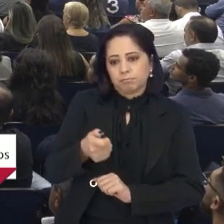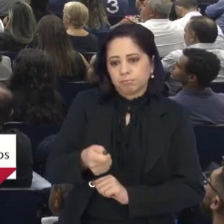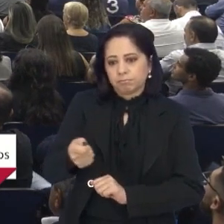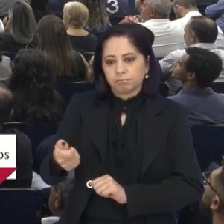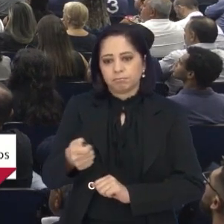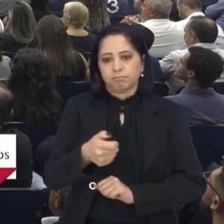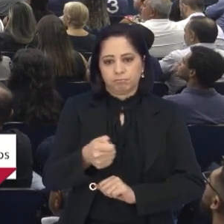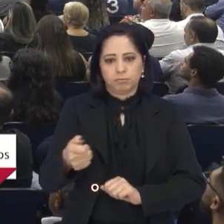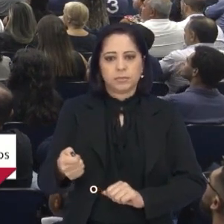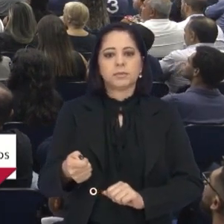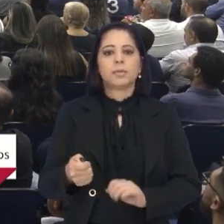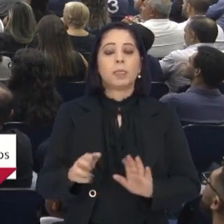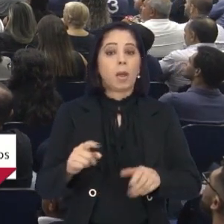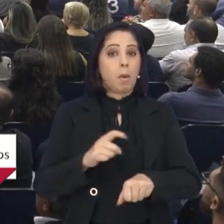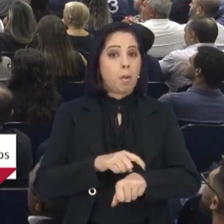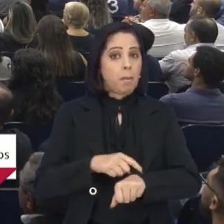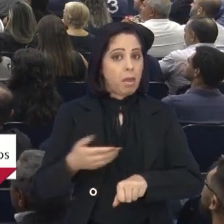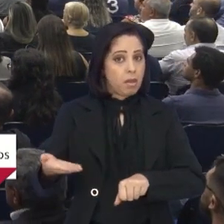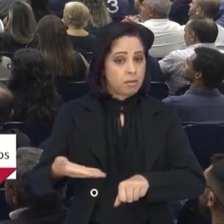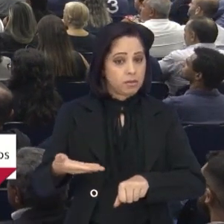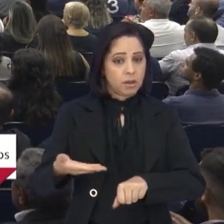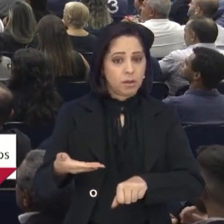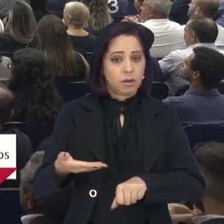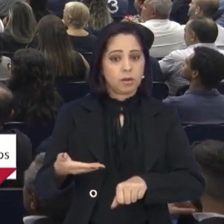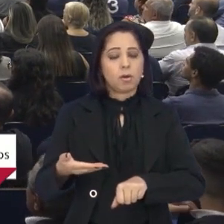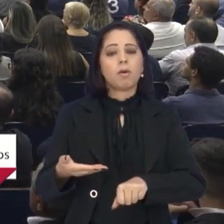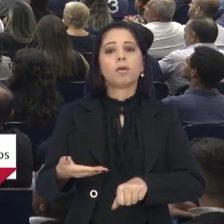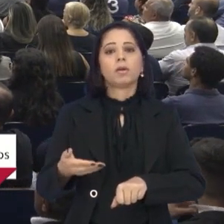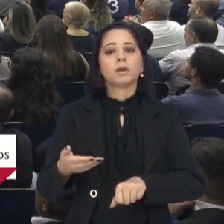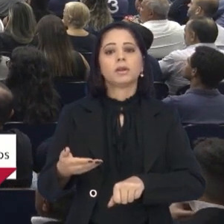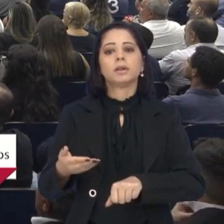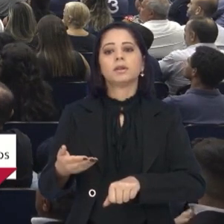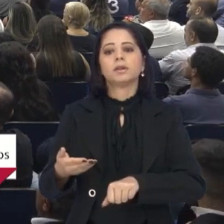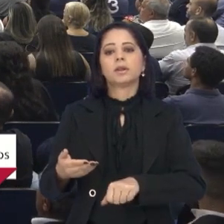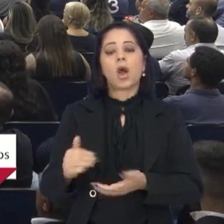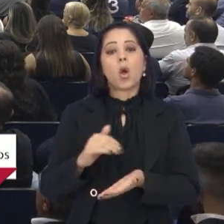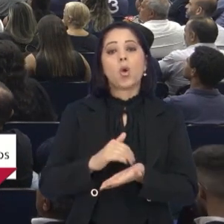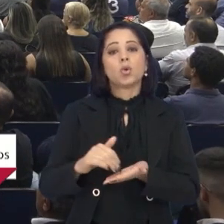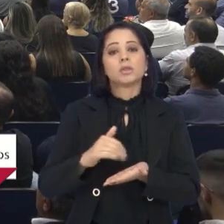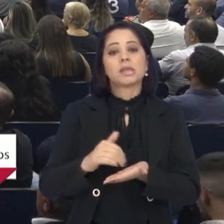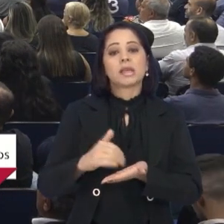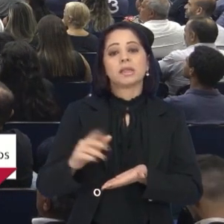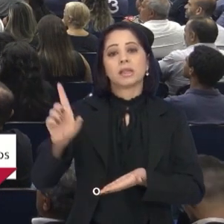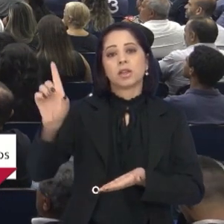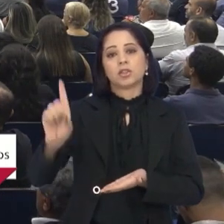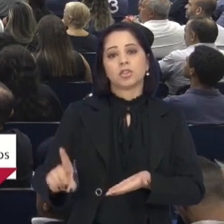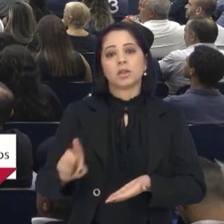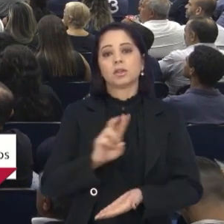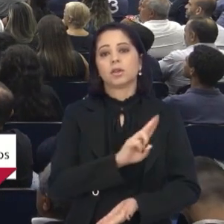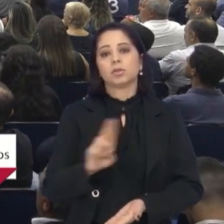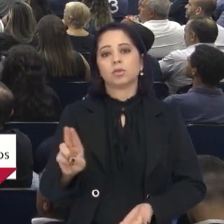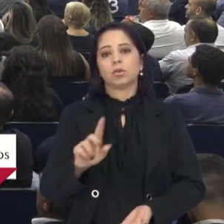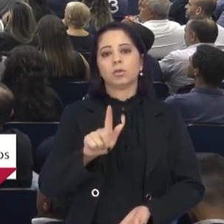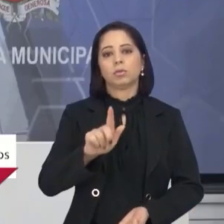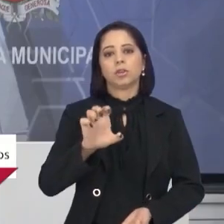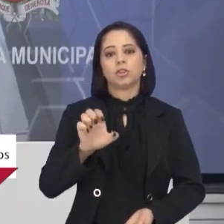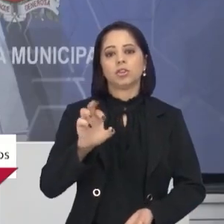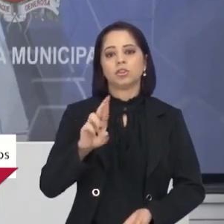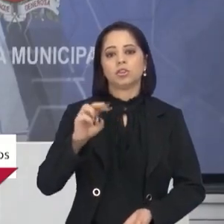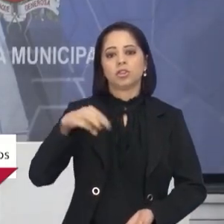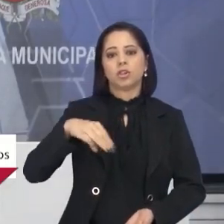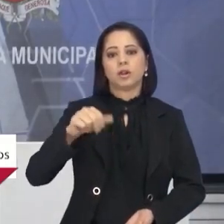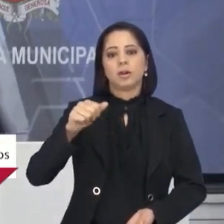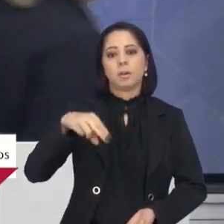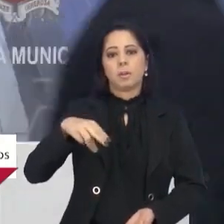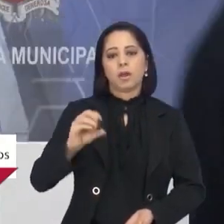acharem melhor e nesse momento eu passo a palavra ao nosso secretário diretor geral Germano Fraga Lima para dar